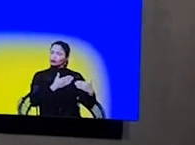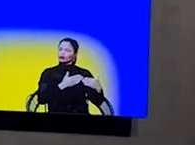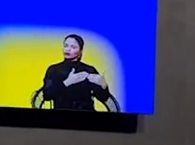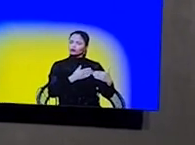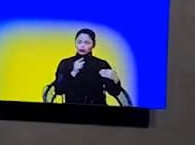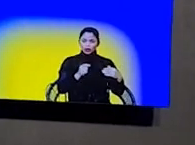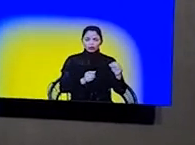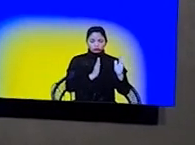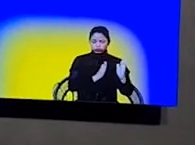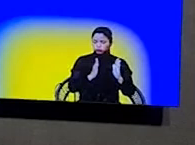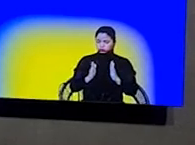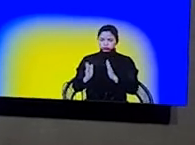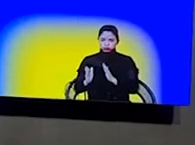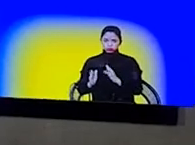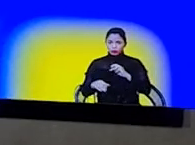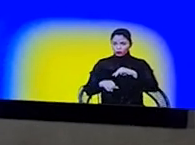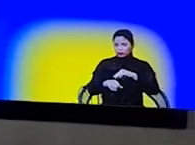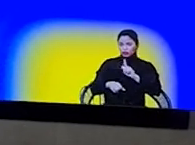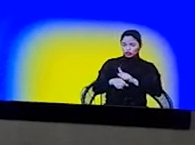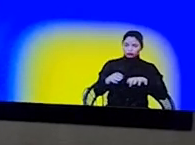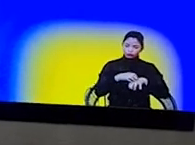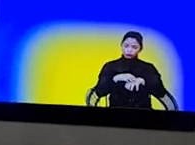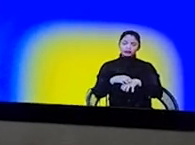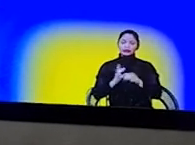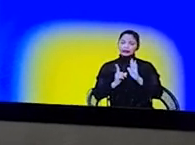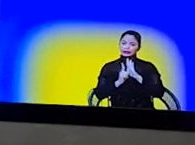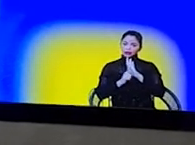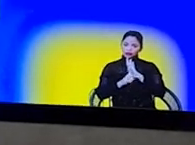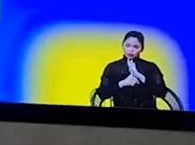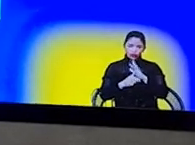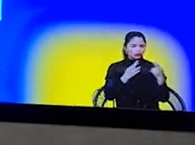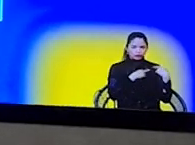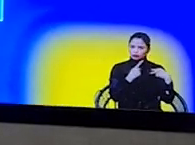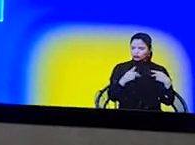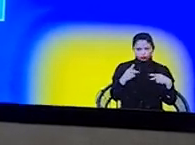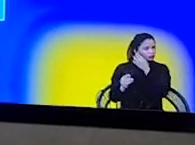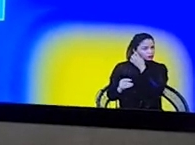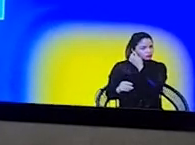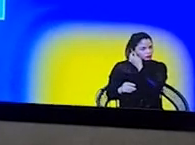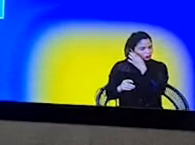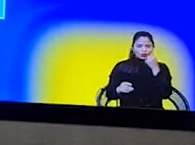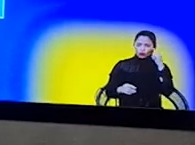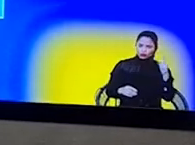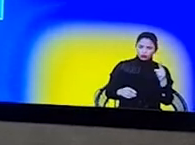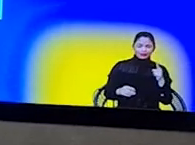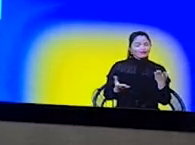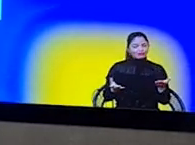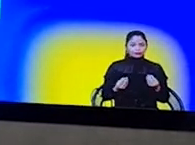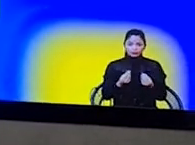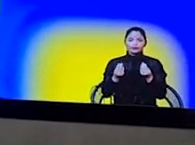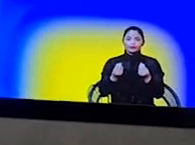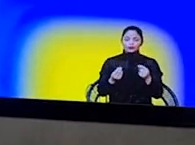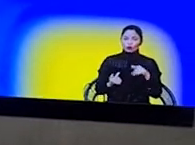etapa, se o Magalu Coletas atrasou a coleta ou não entregou, a responsabilidade não é sua e nós não vamos medir isso no indicador. Eu acho que isso aqui é demais, né? Acho